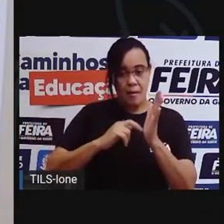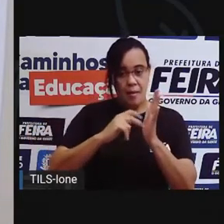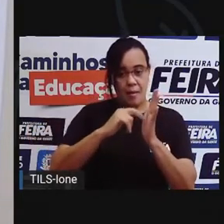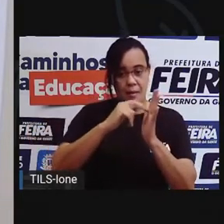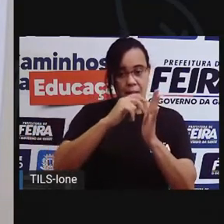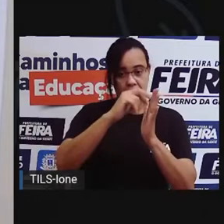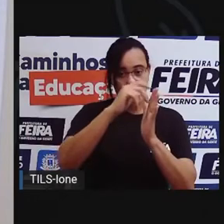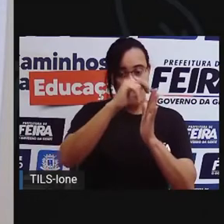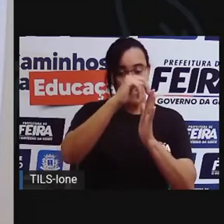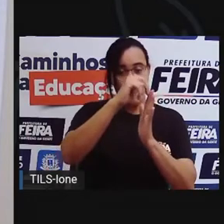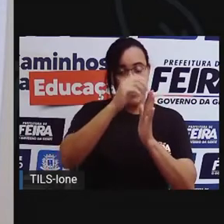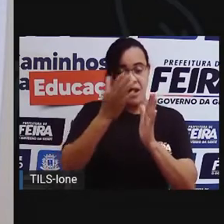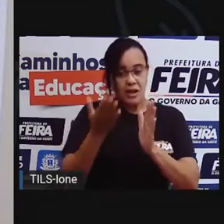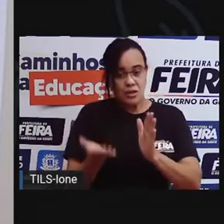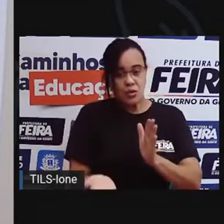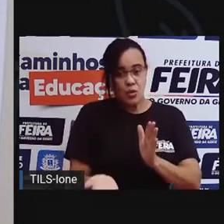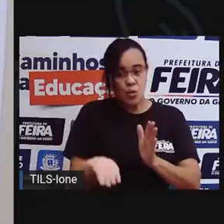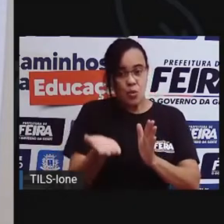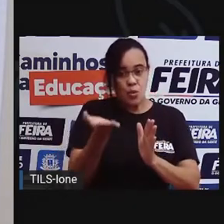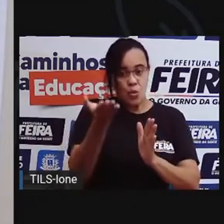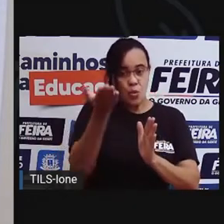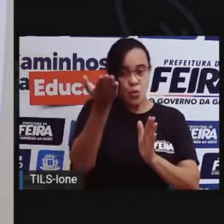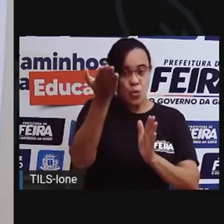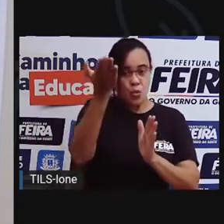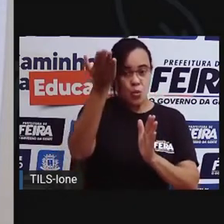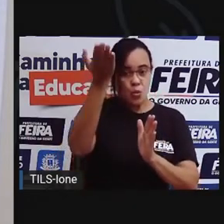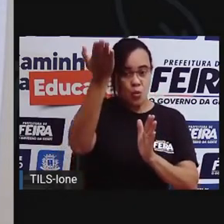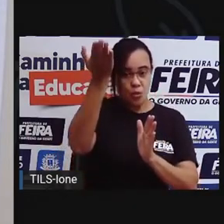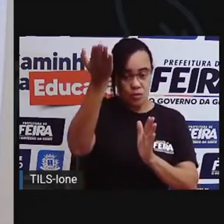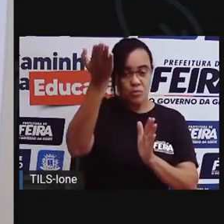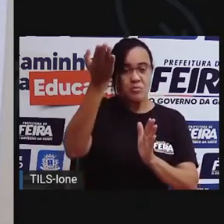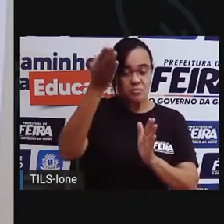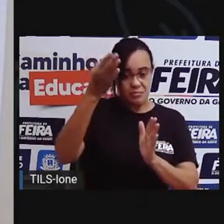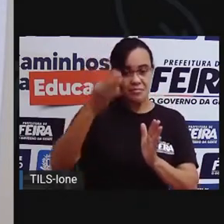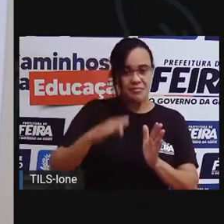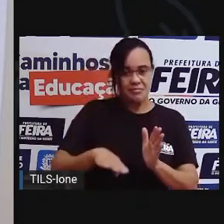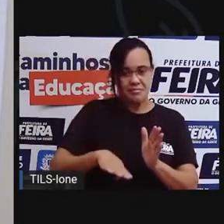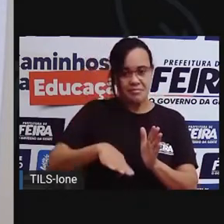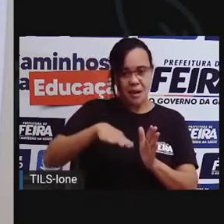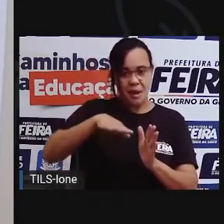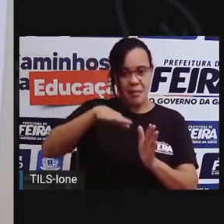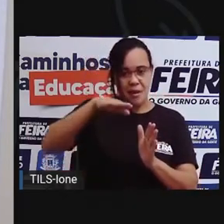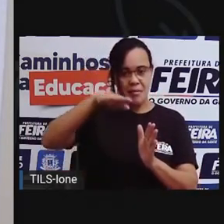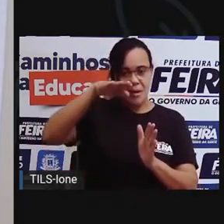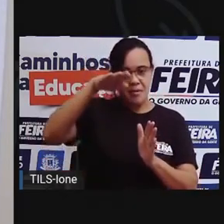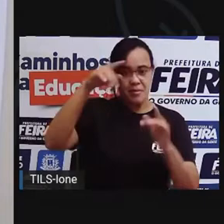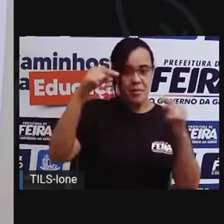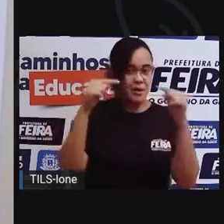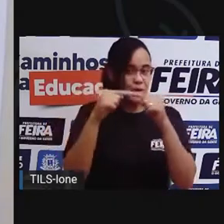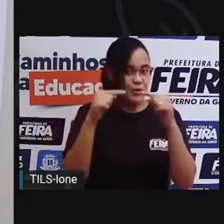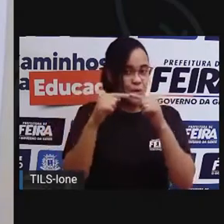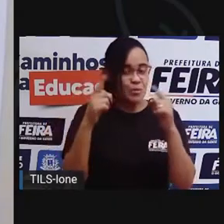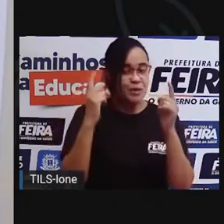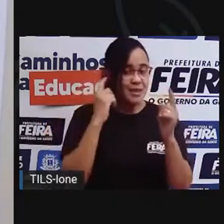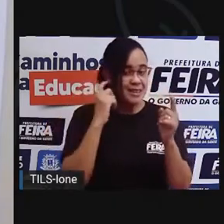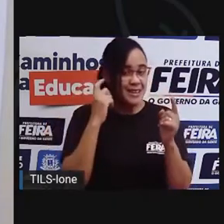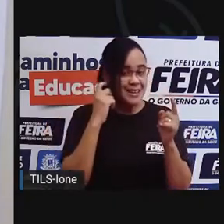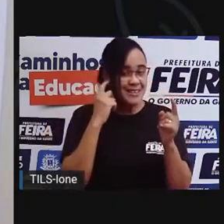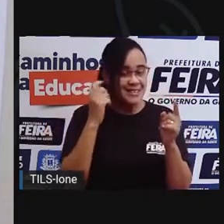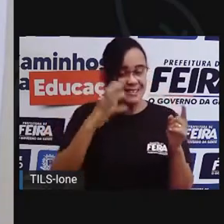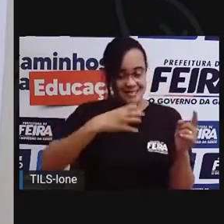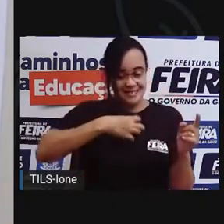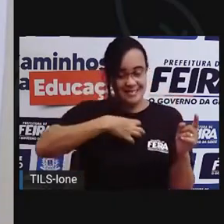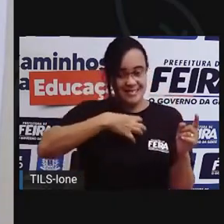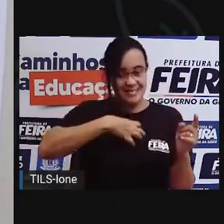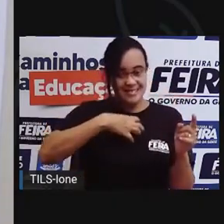escala, a próxima vai crescendo, crescendo, crescendo. Combinado? Conforme o som que eu vou emitir. Eu vou suspendendo minha mão,